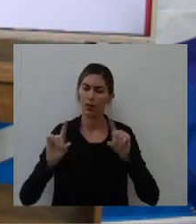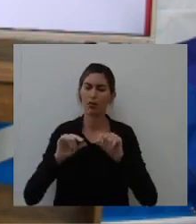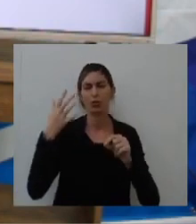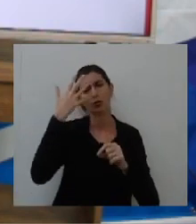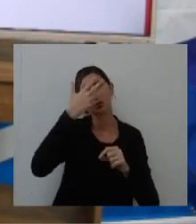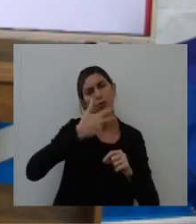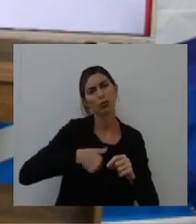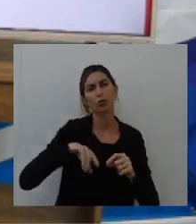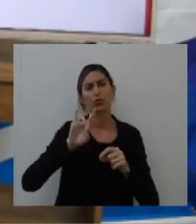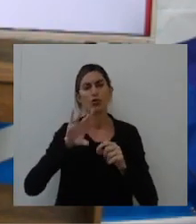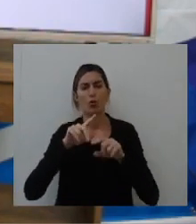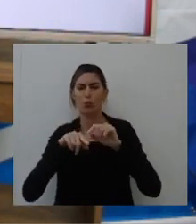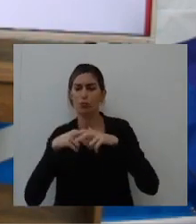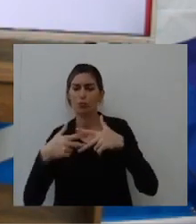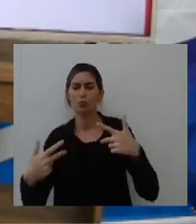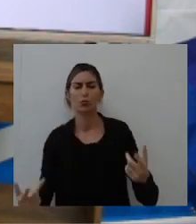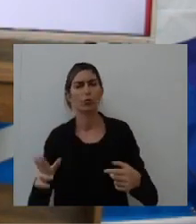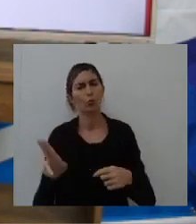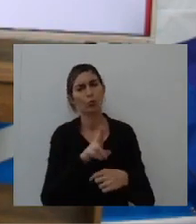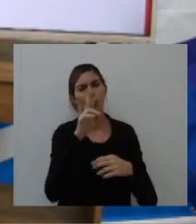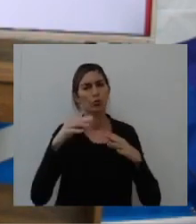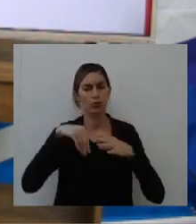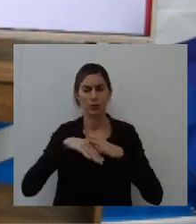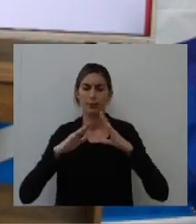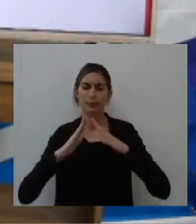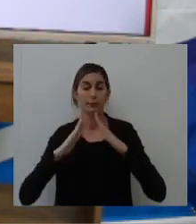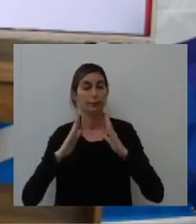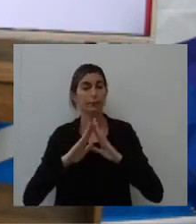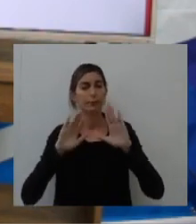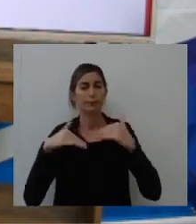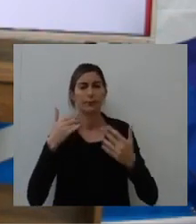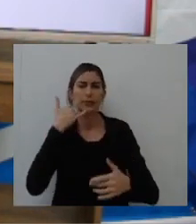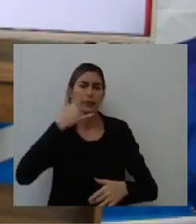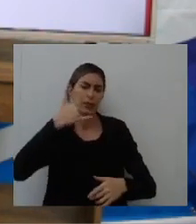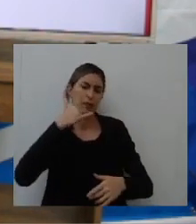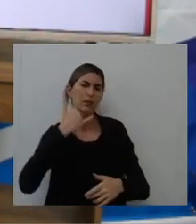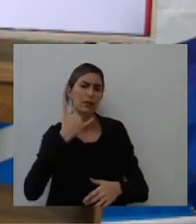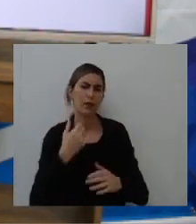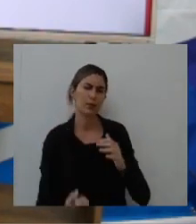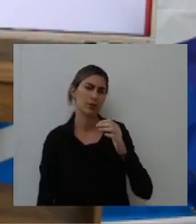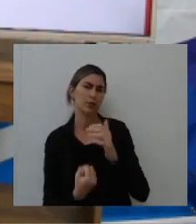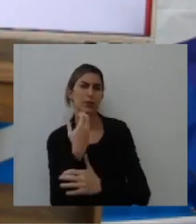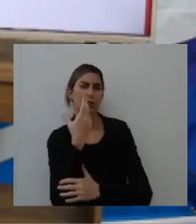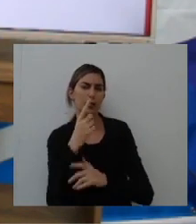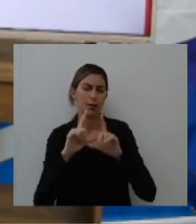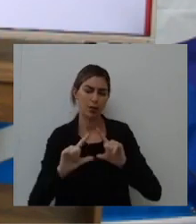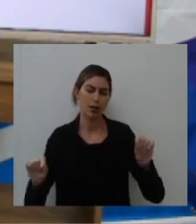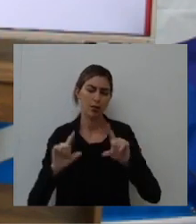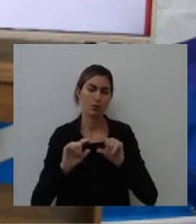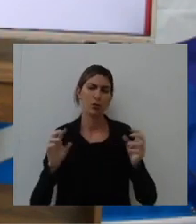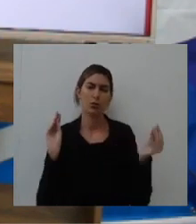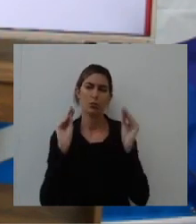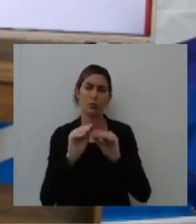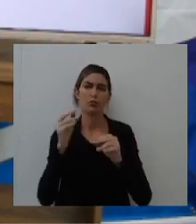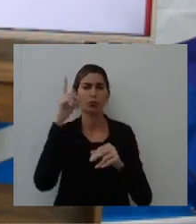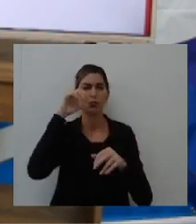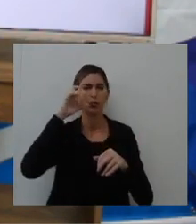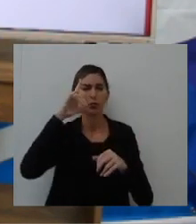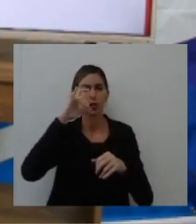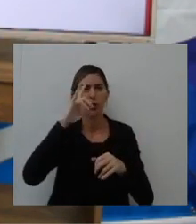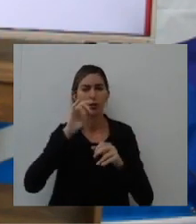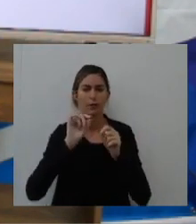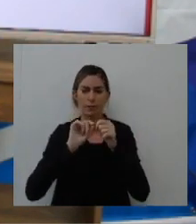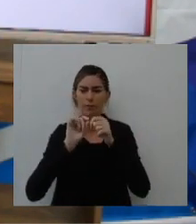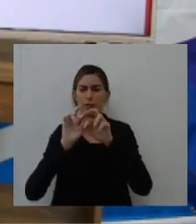bonita, fazer só com objetos que a gente usa em casa. E aí com o celular mesmo, tu cria a legenda, posta isso no Instagram e vai